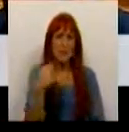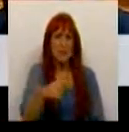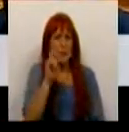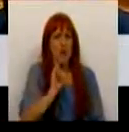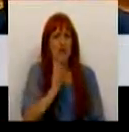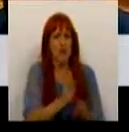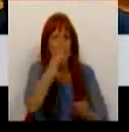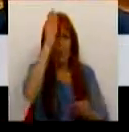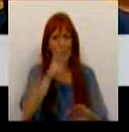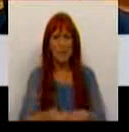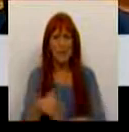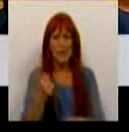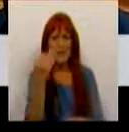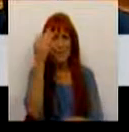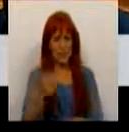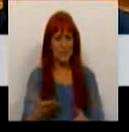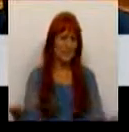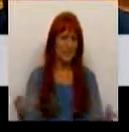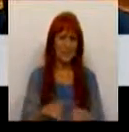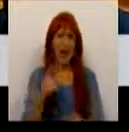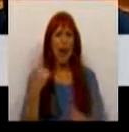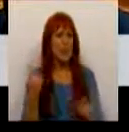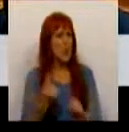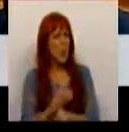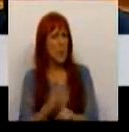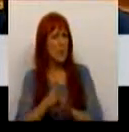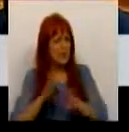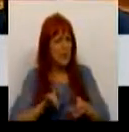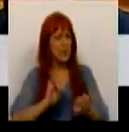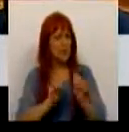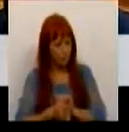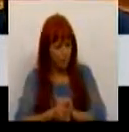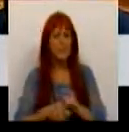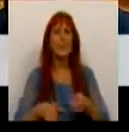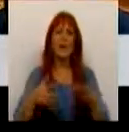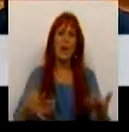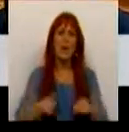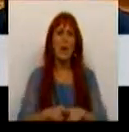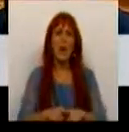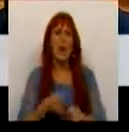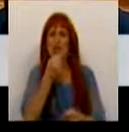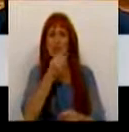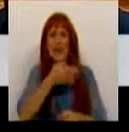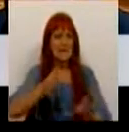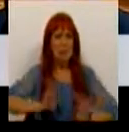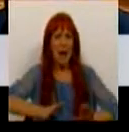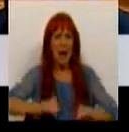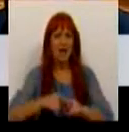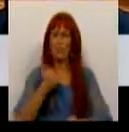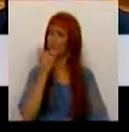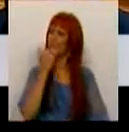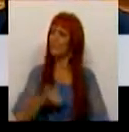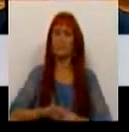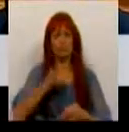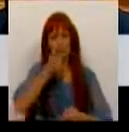por mulheres, 15%. E, portanto, alguma coisa tem de ser corrigida para não se desperdiçar mais o